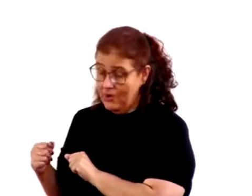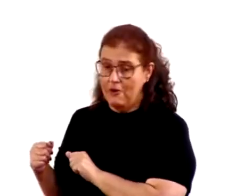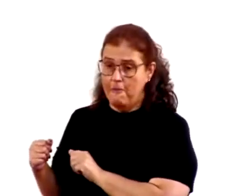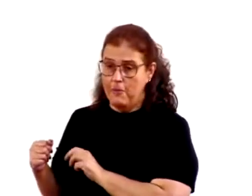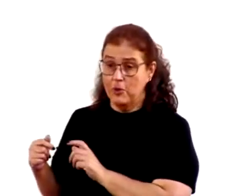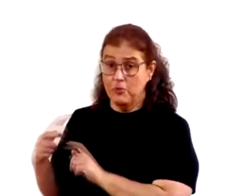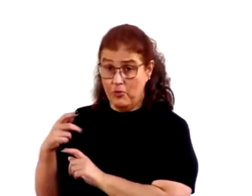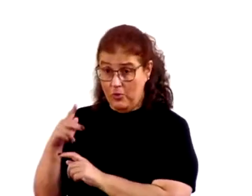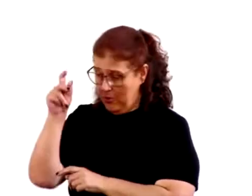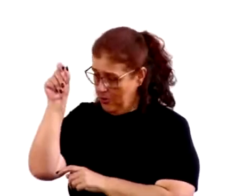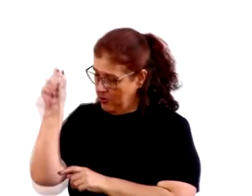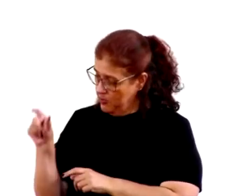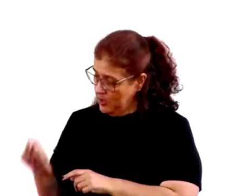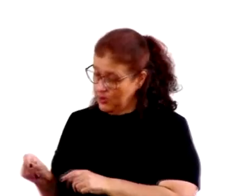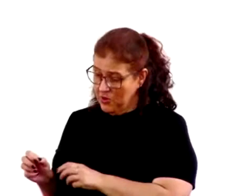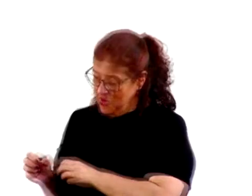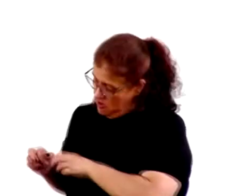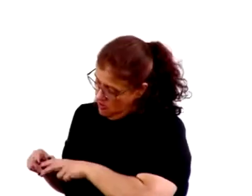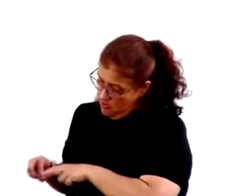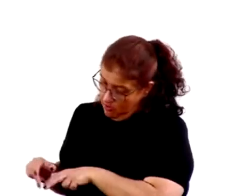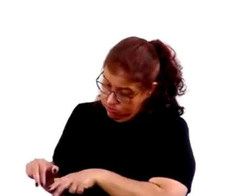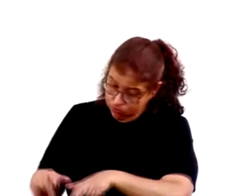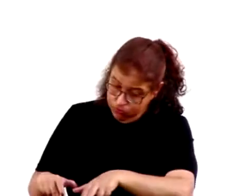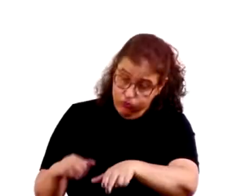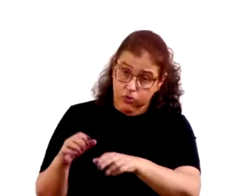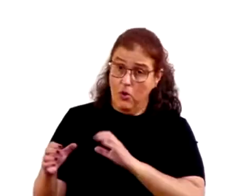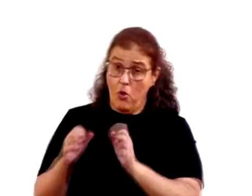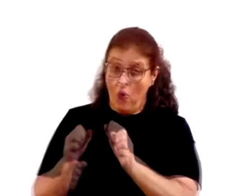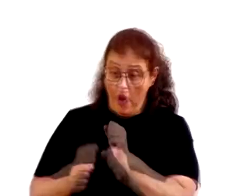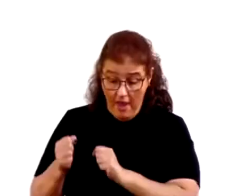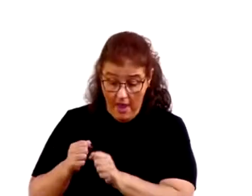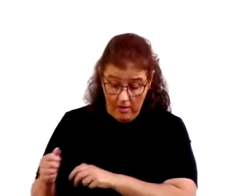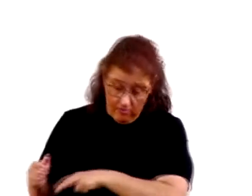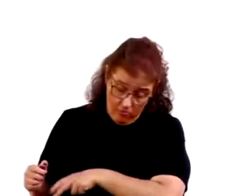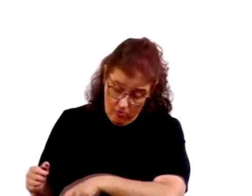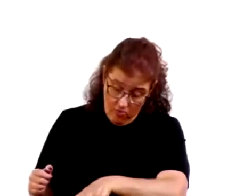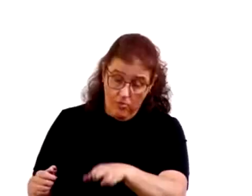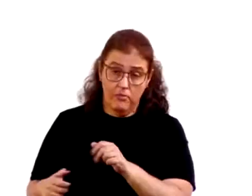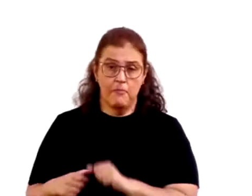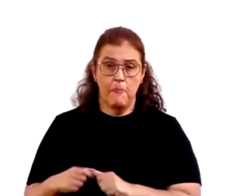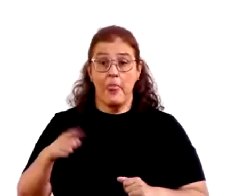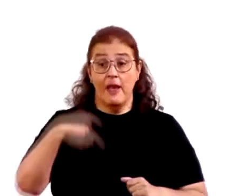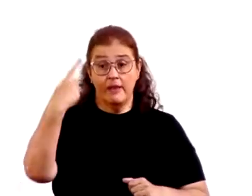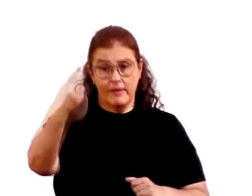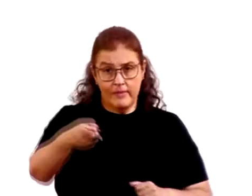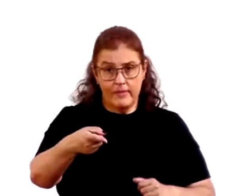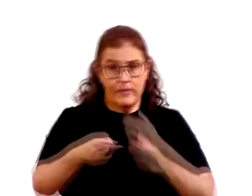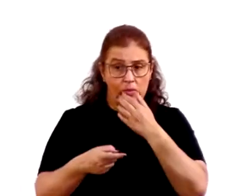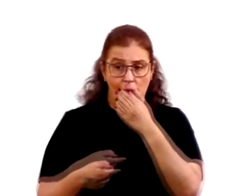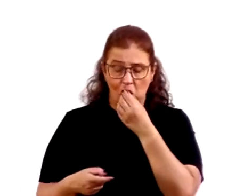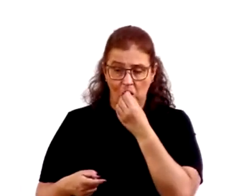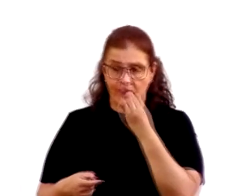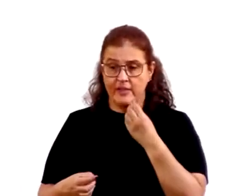de Herodes para dizer, onde está o rei dos judeus? Onde está? Porque nós viemos